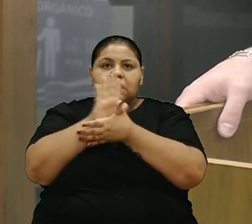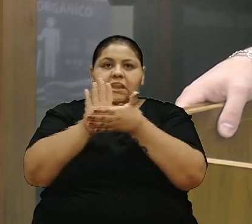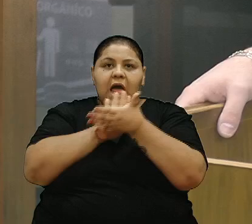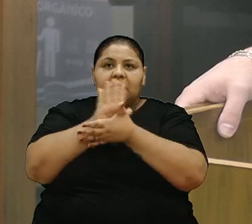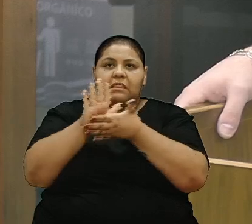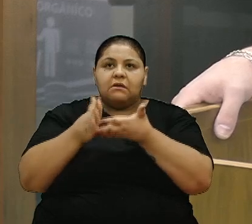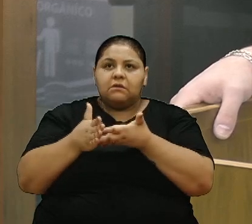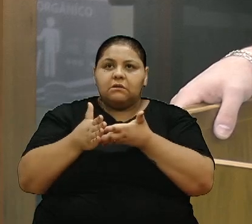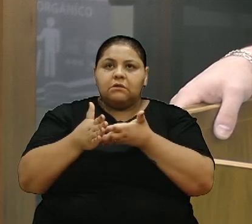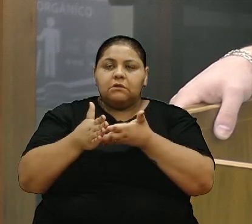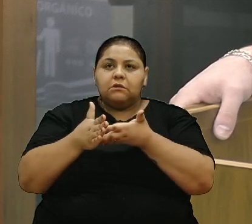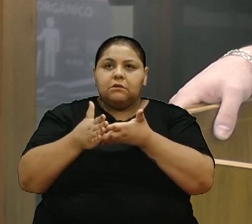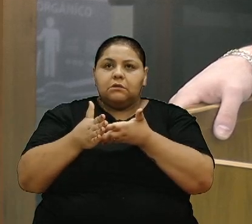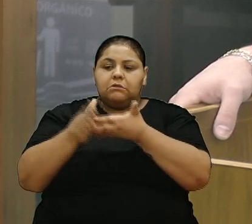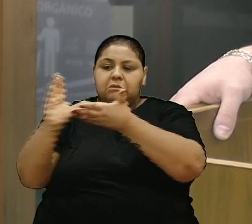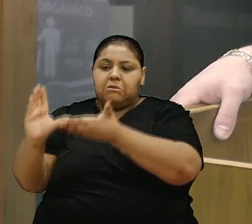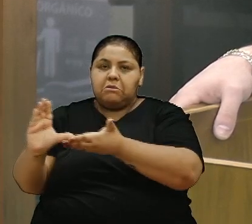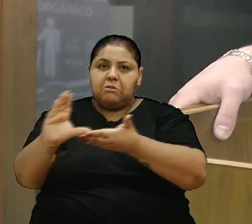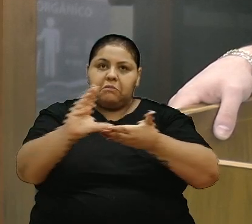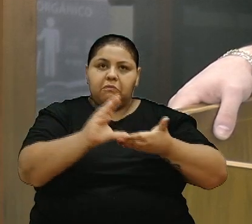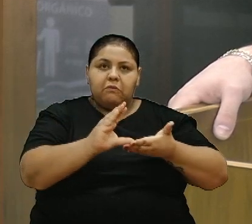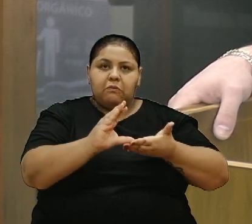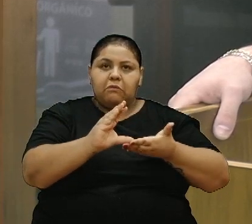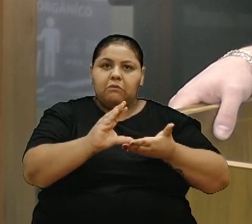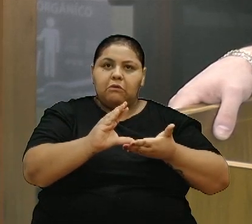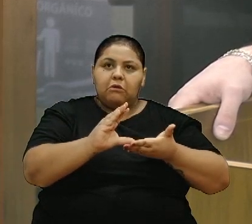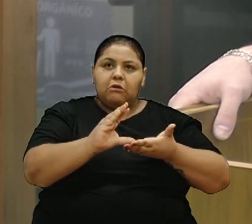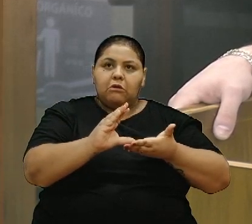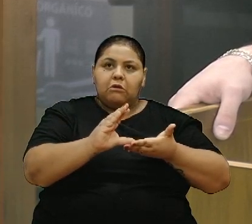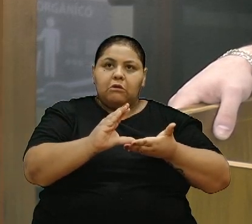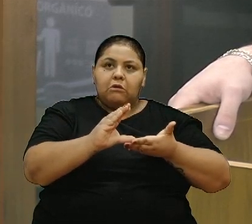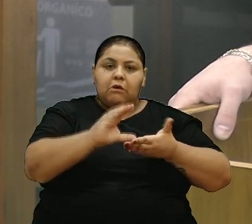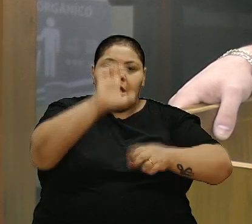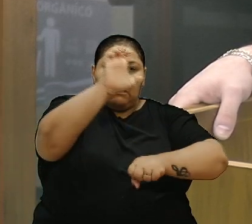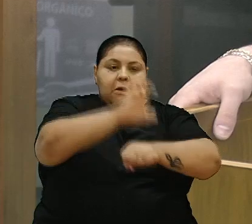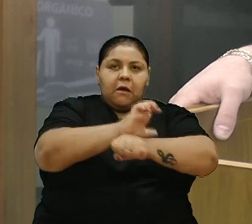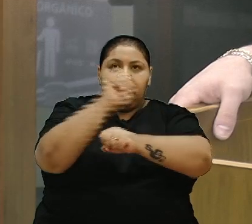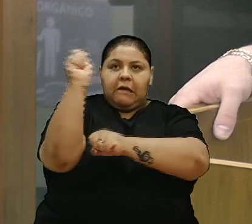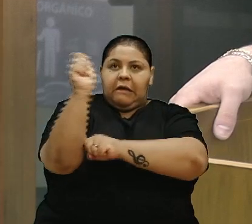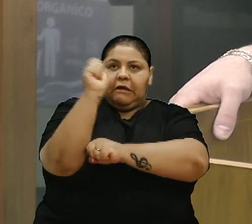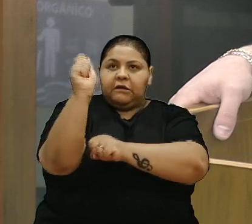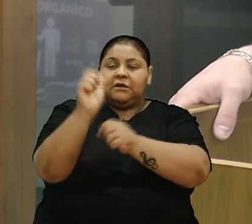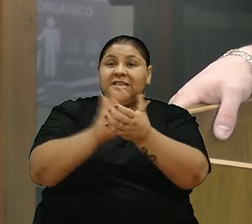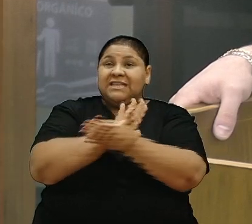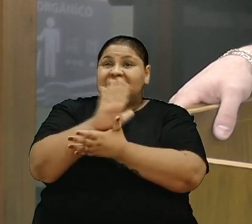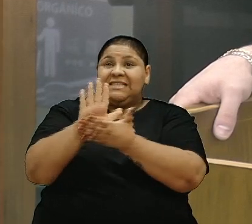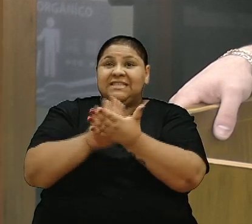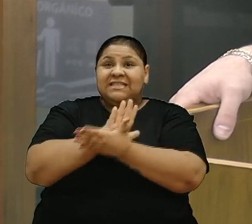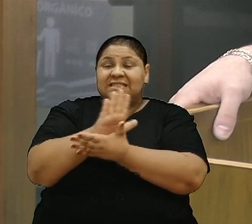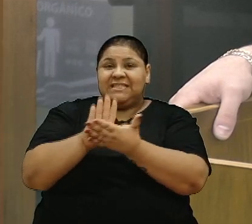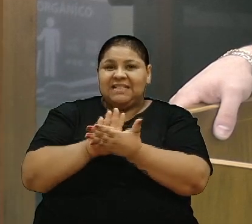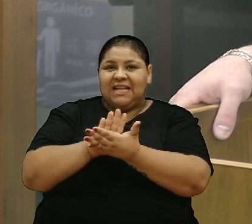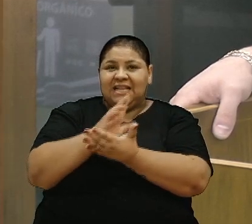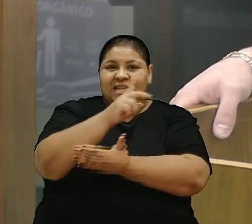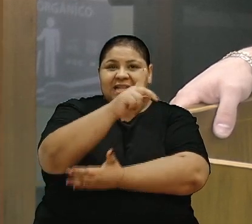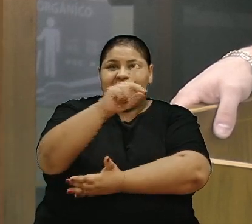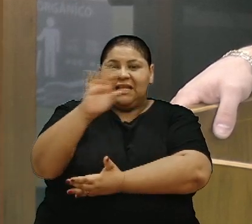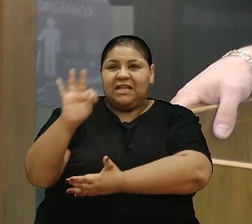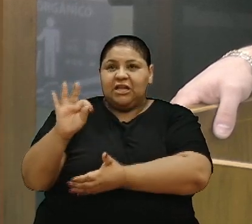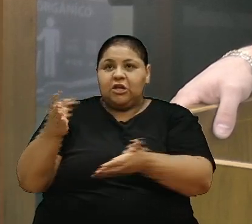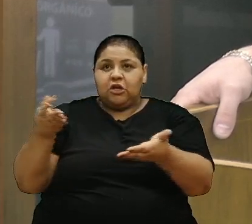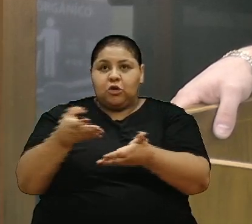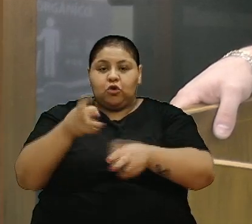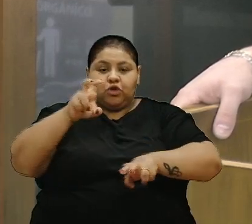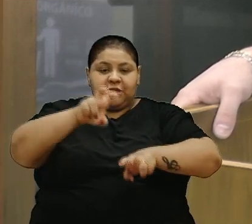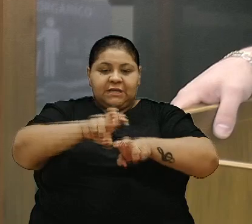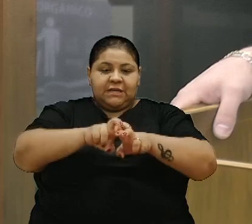esmolas que destinou ao Estado do Rio Grande do Sul. Em nada esse petista que está na cadeira de presidente contribuiu